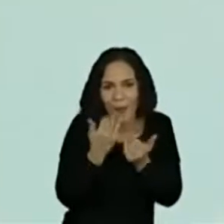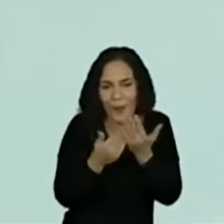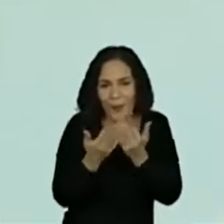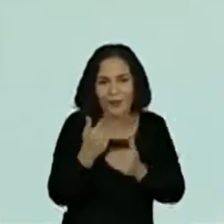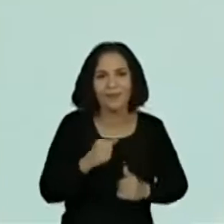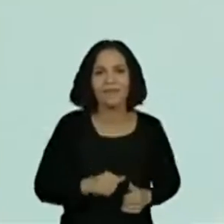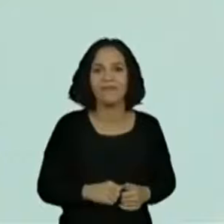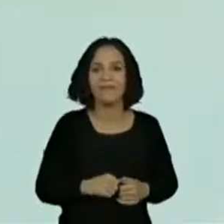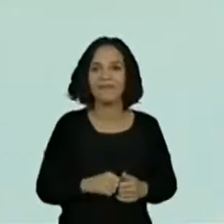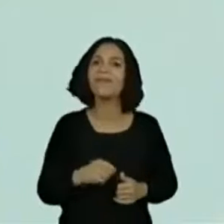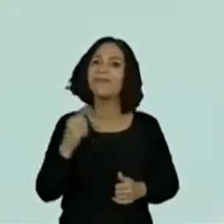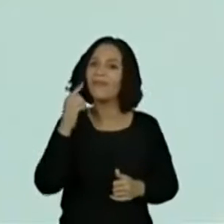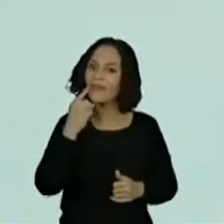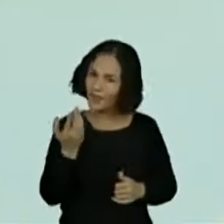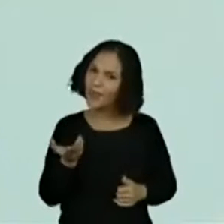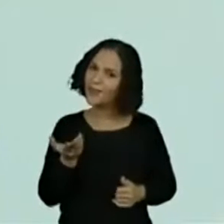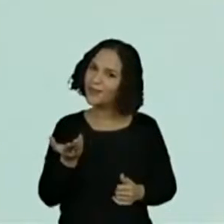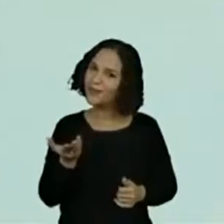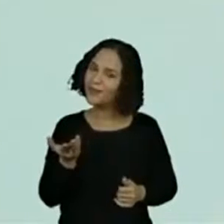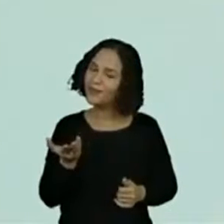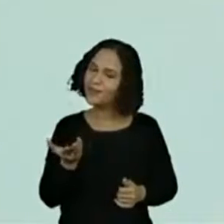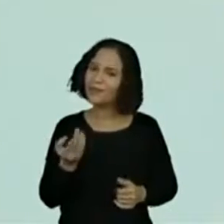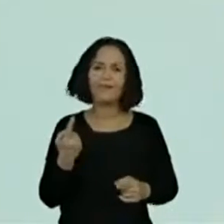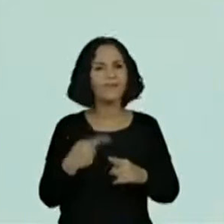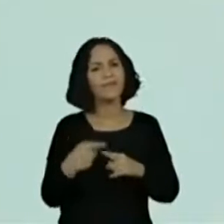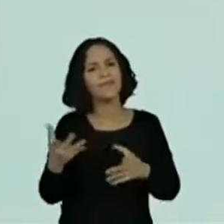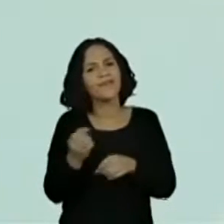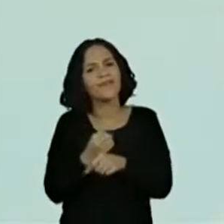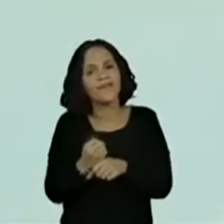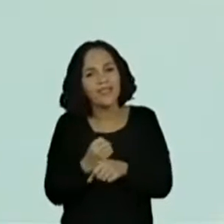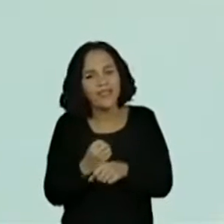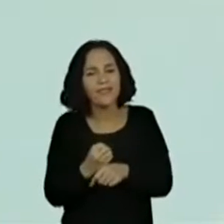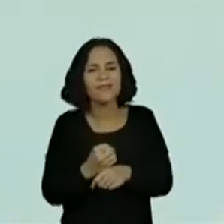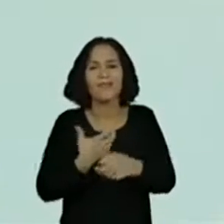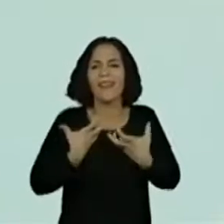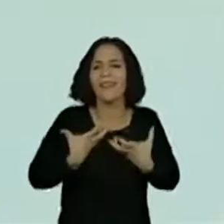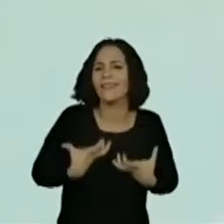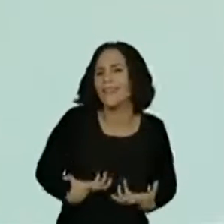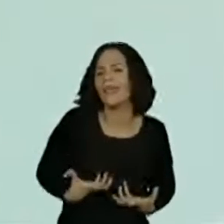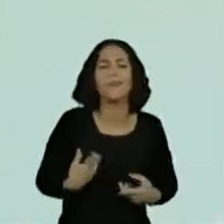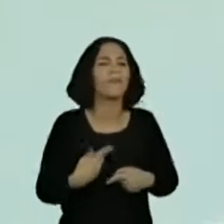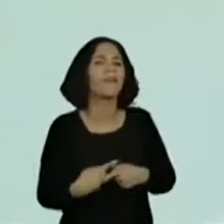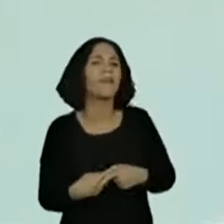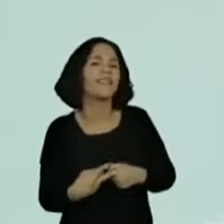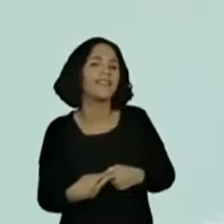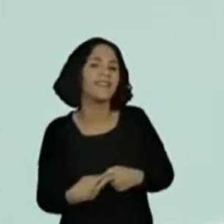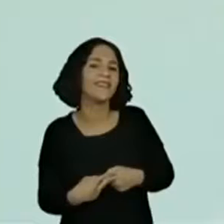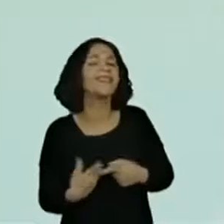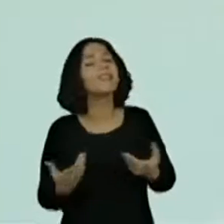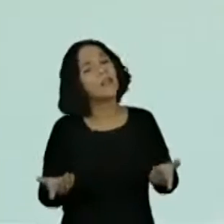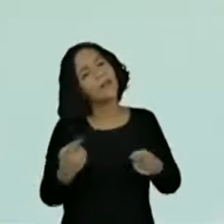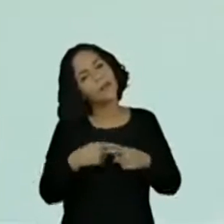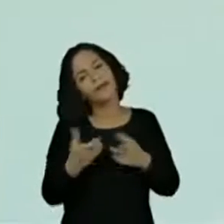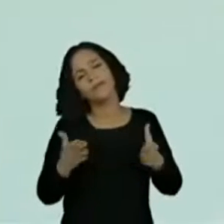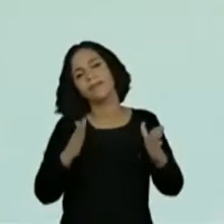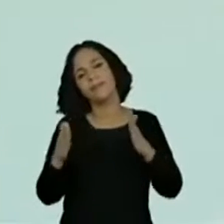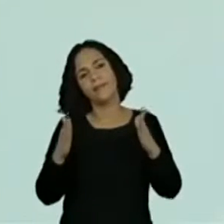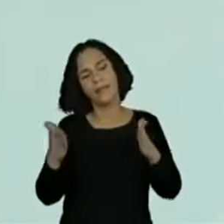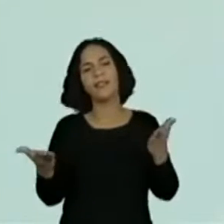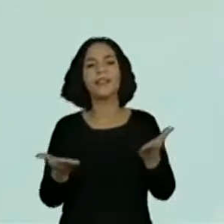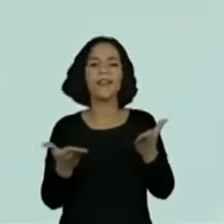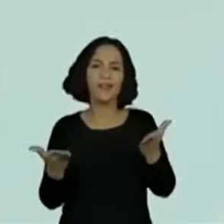gente tem várias referências? Por que, ela está falando desse ano exaustivo, hein, professora? Ah, é um período que nós estamos